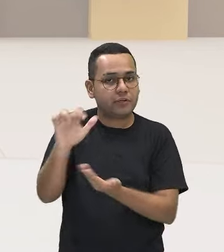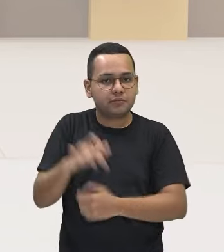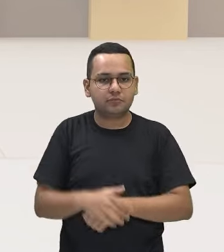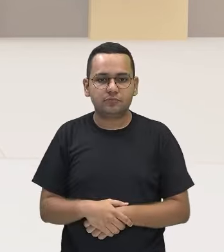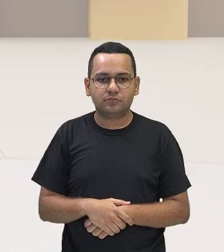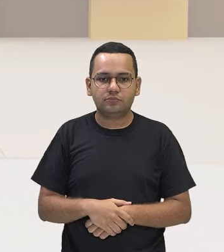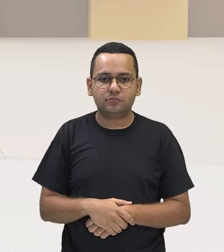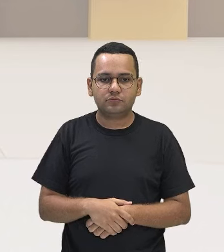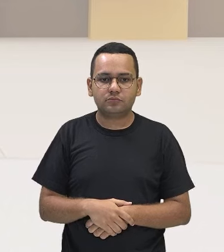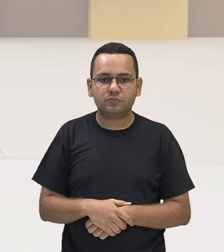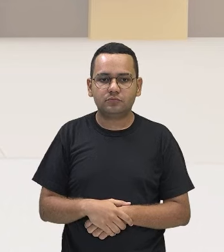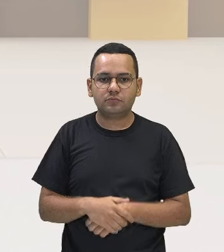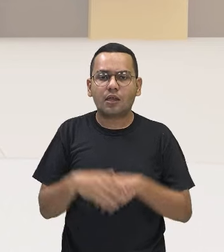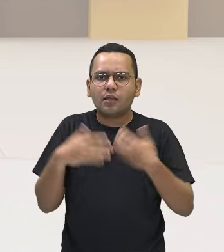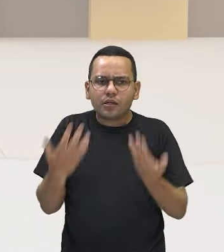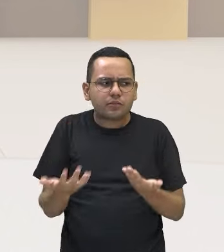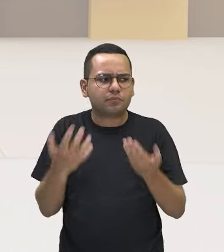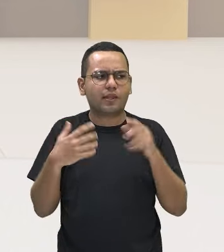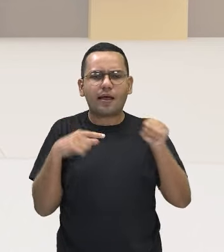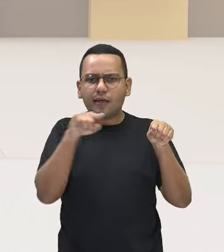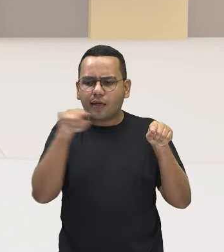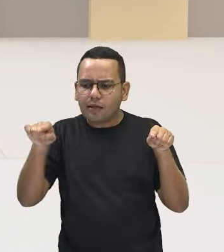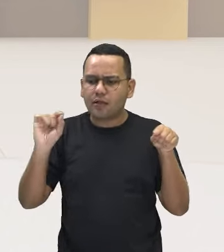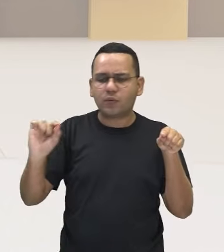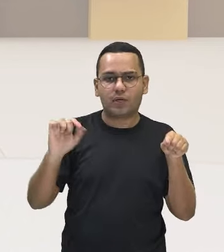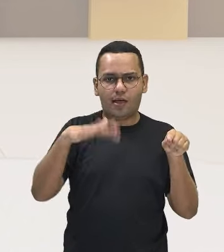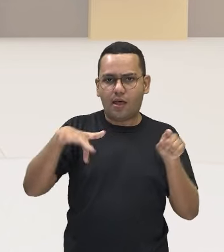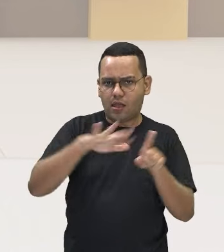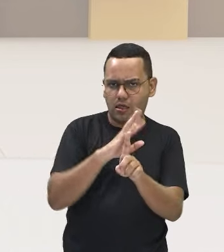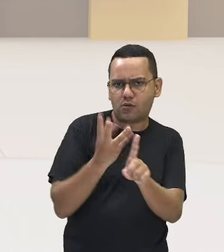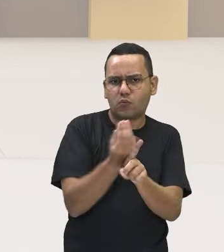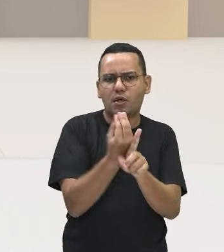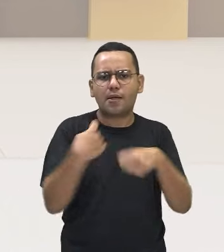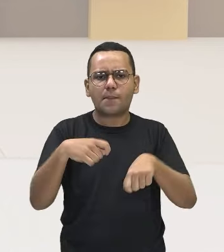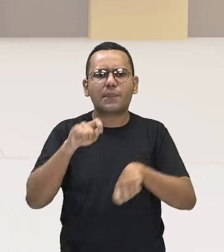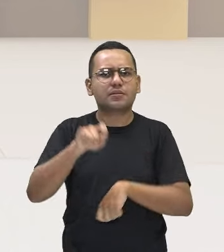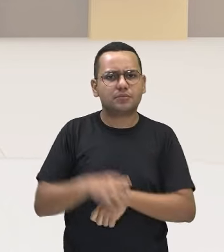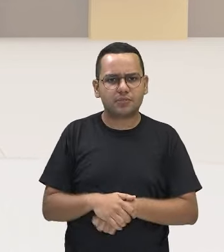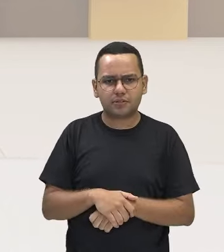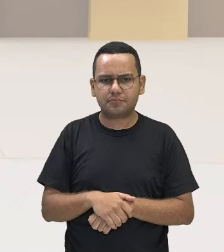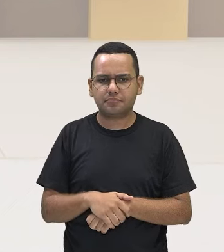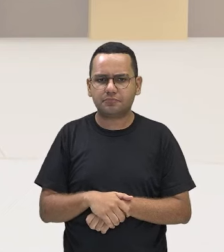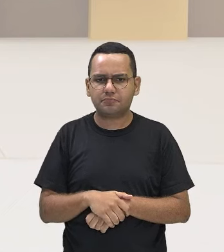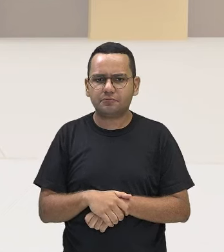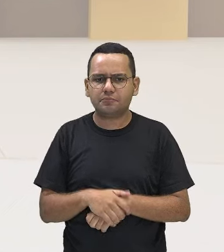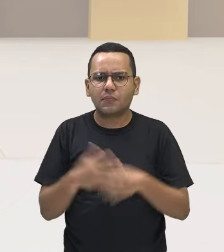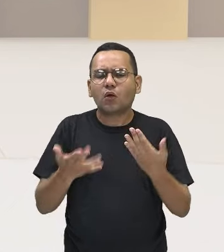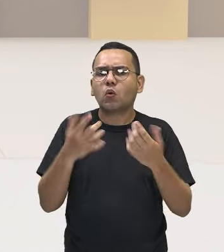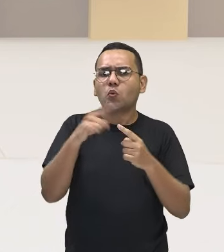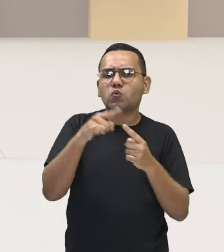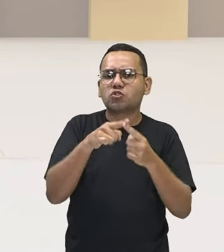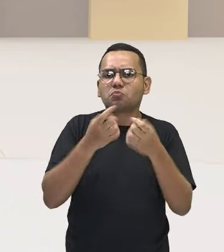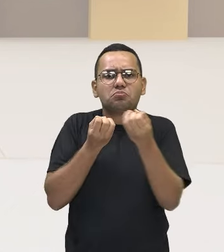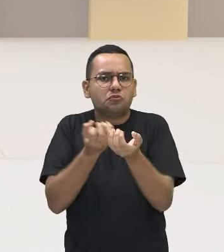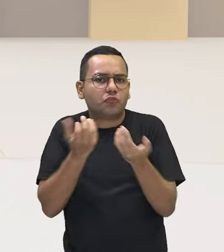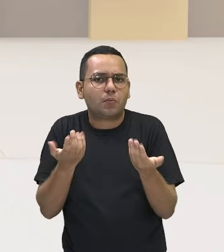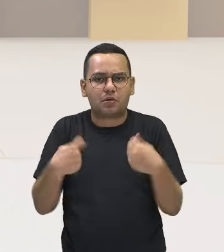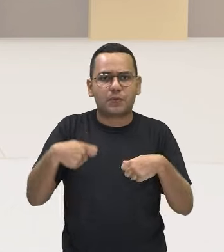estão precisando? No campo cultural, né? Elas estão precisando de entretenimento? Que tipo de entretenimento elas estão